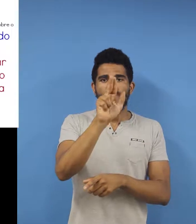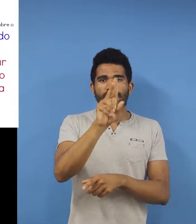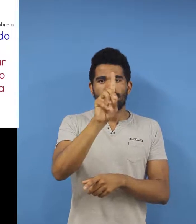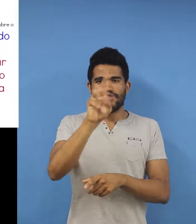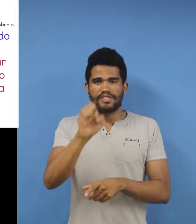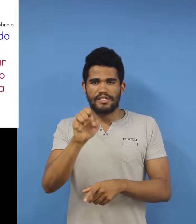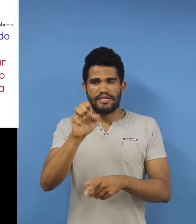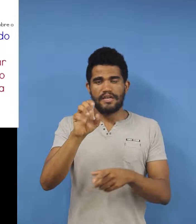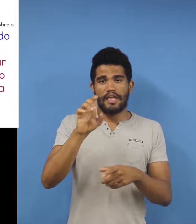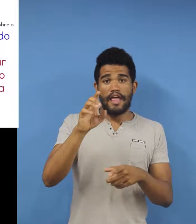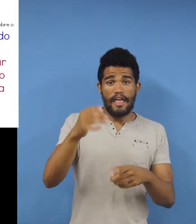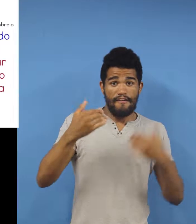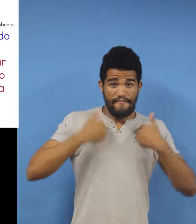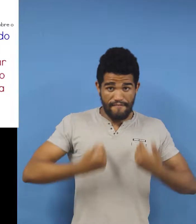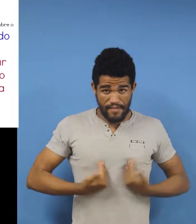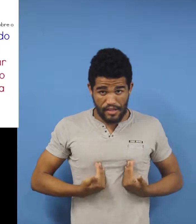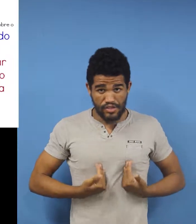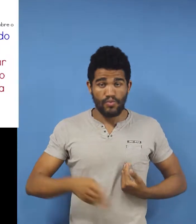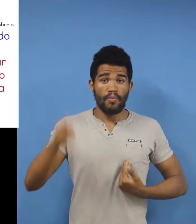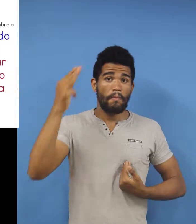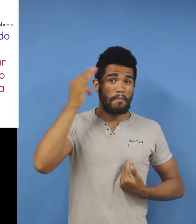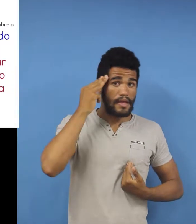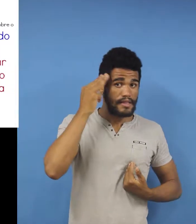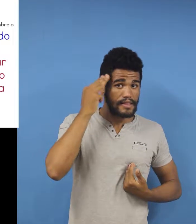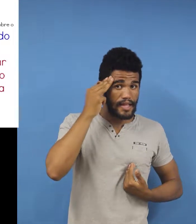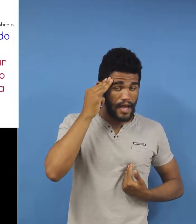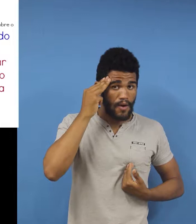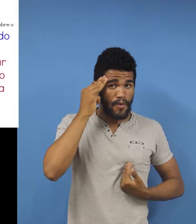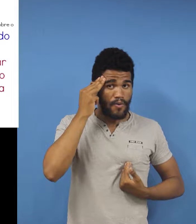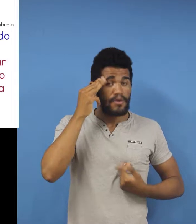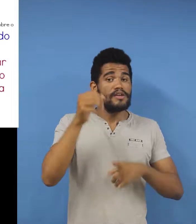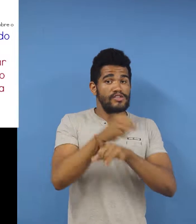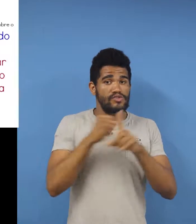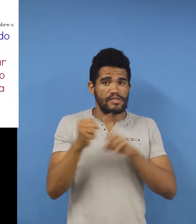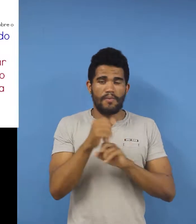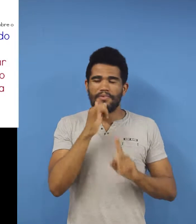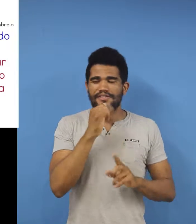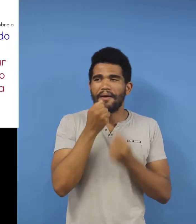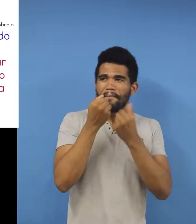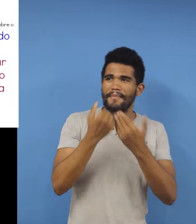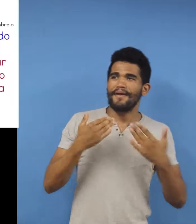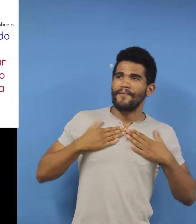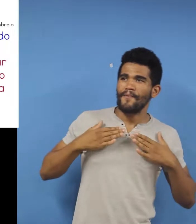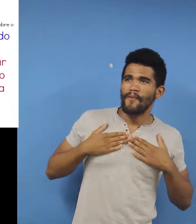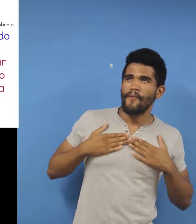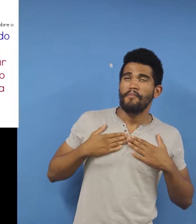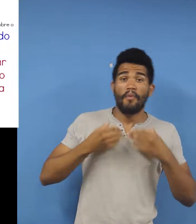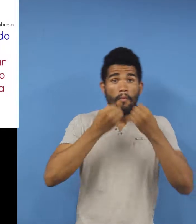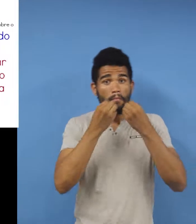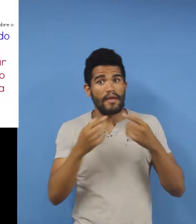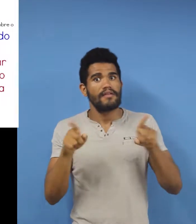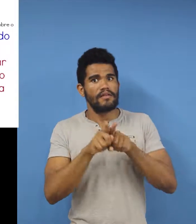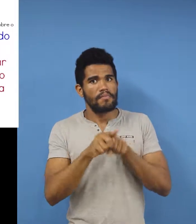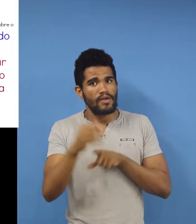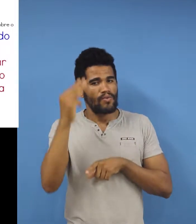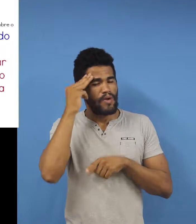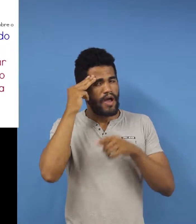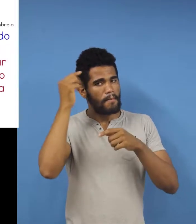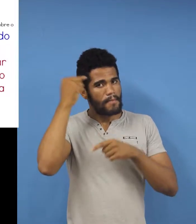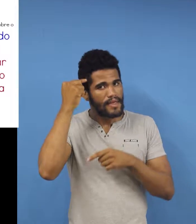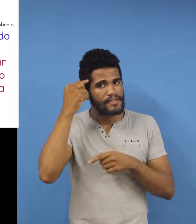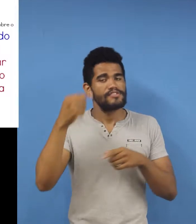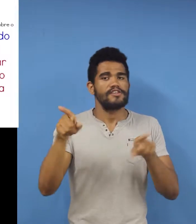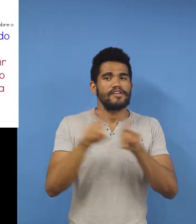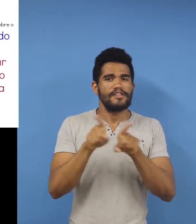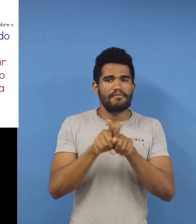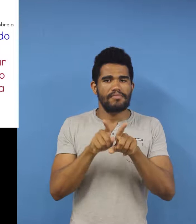saúde, esse cuidado com a saúde está ligado ao bem-estar, físico, mental e social. Então, não é estar só bem com o